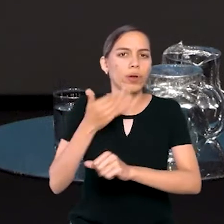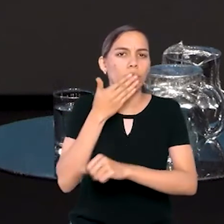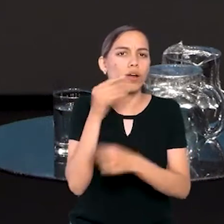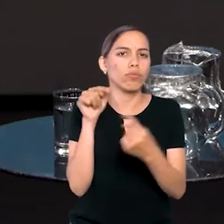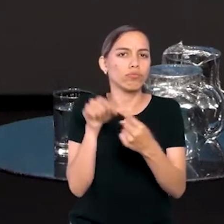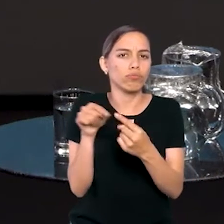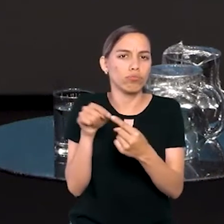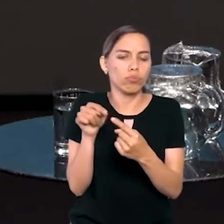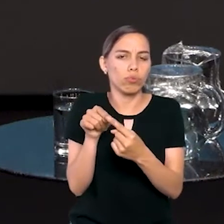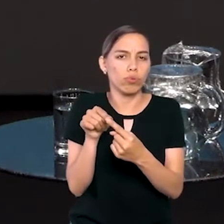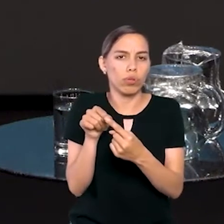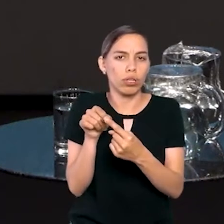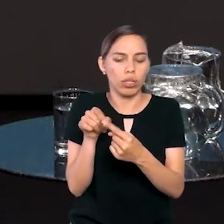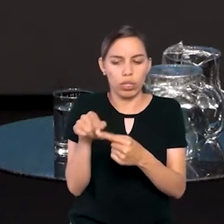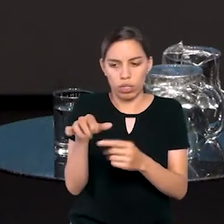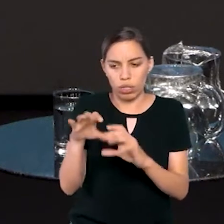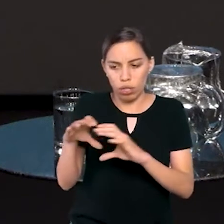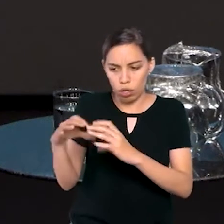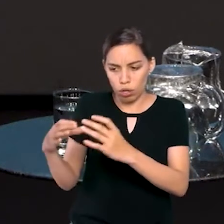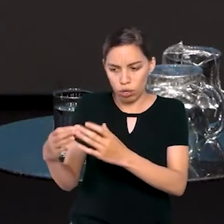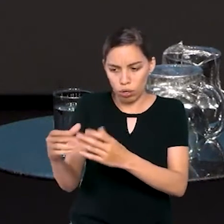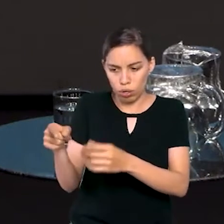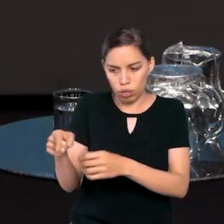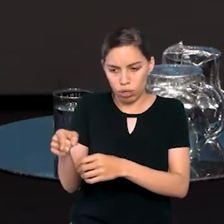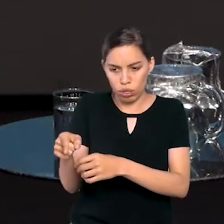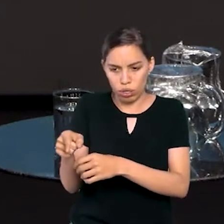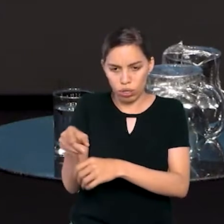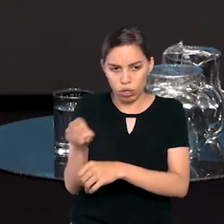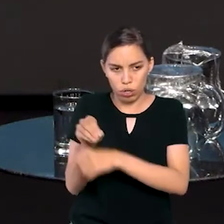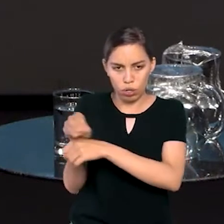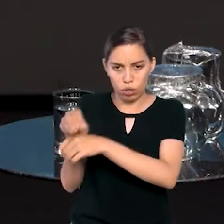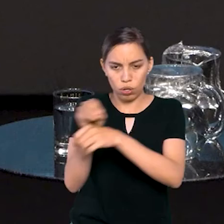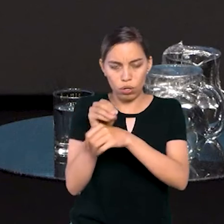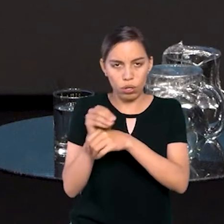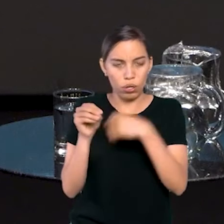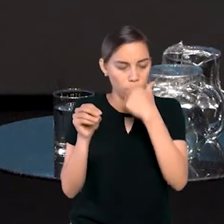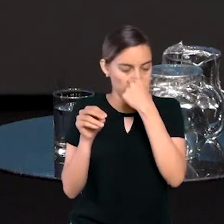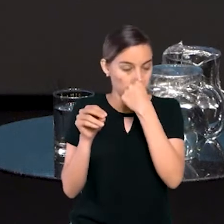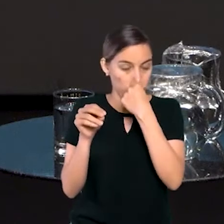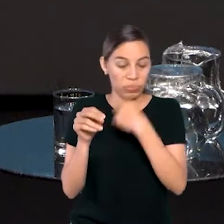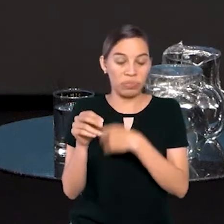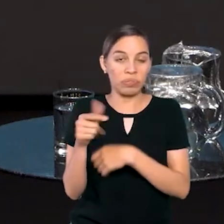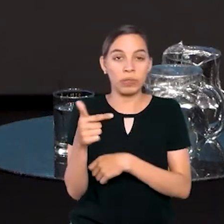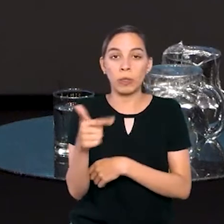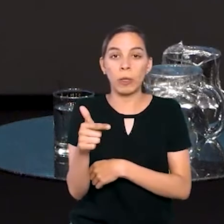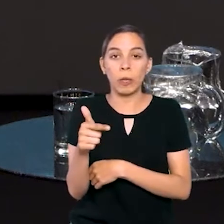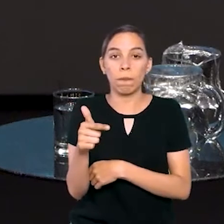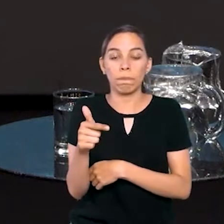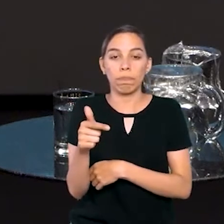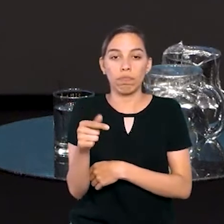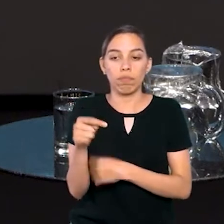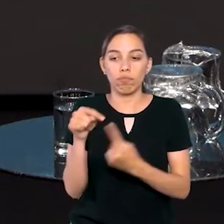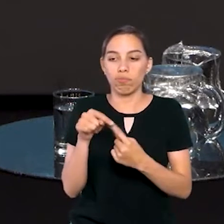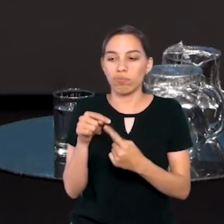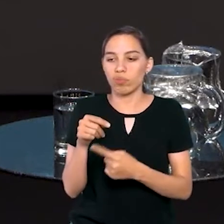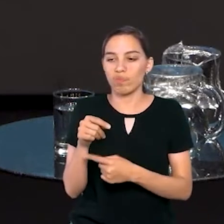de comunidade que, ao invés dela ser esse colo, ela é, na verdade, um desconforto.